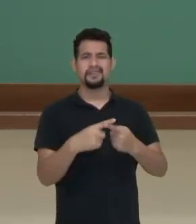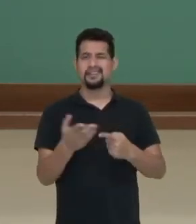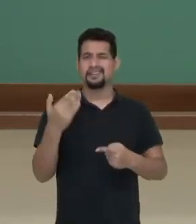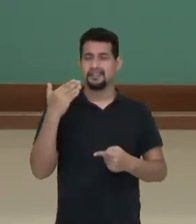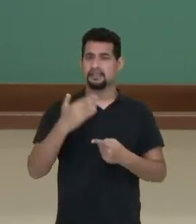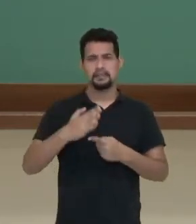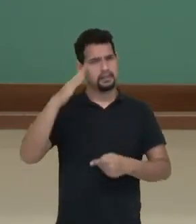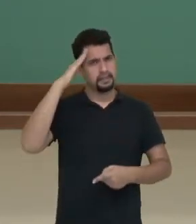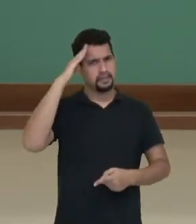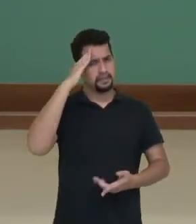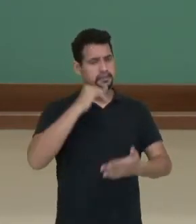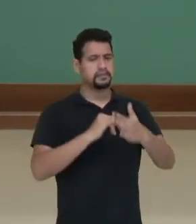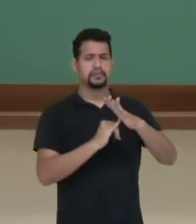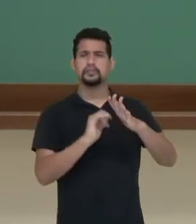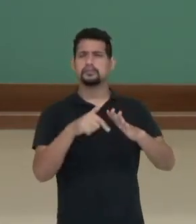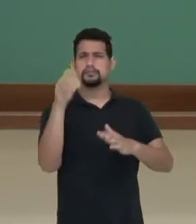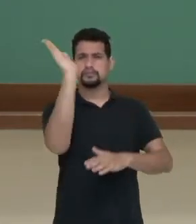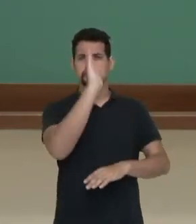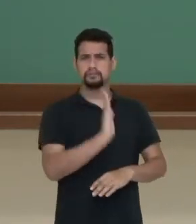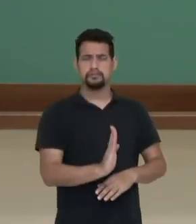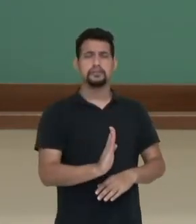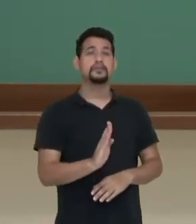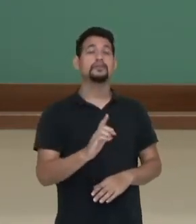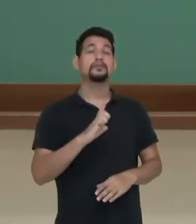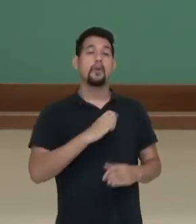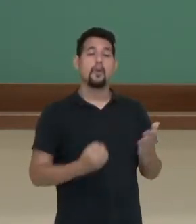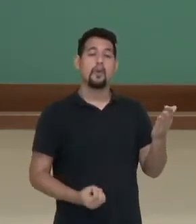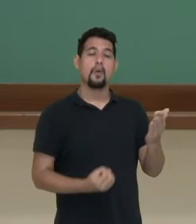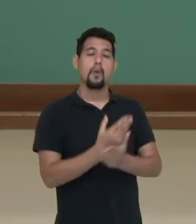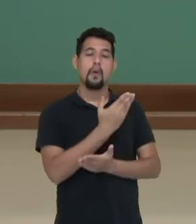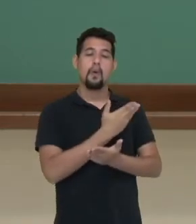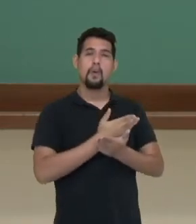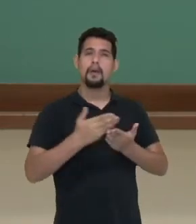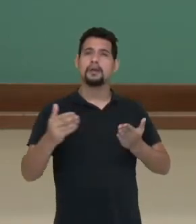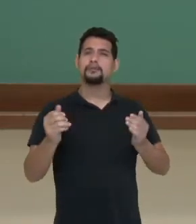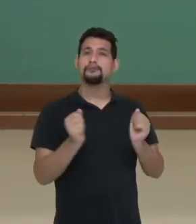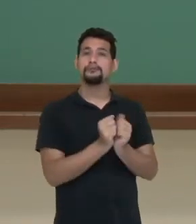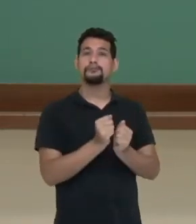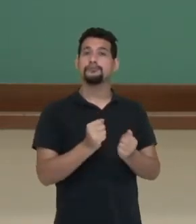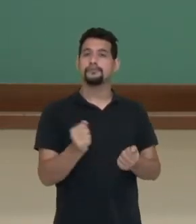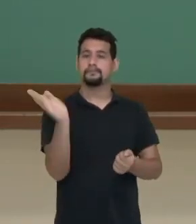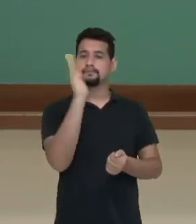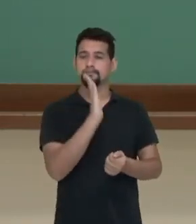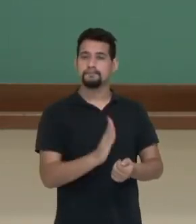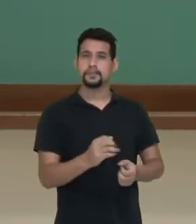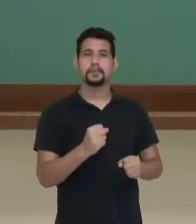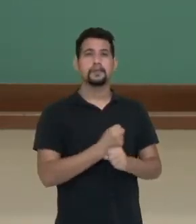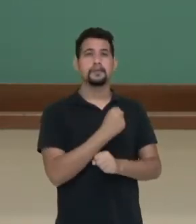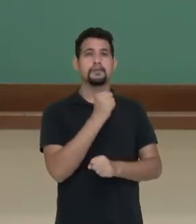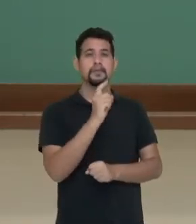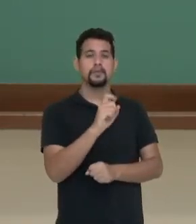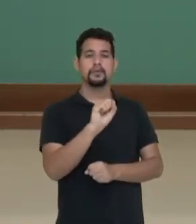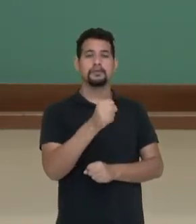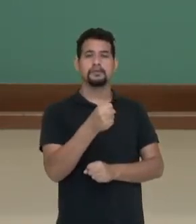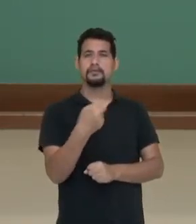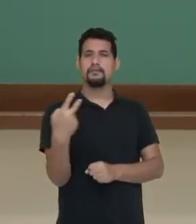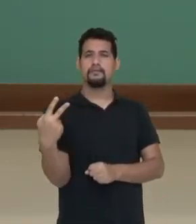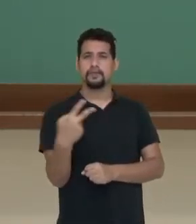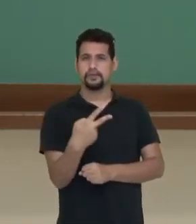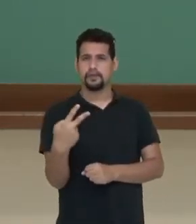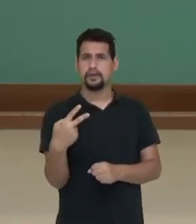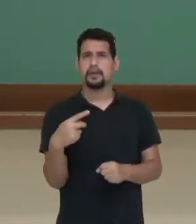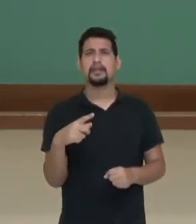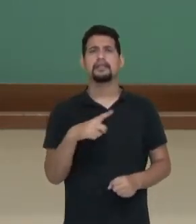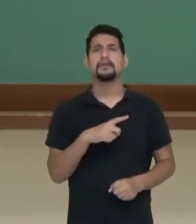como instituição nacional, ele só surge junto com a nação, em 1822. Aqui nós temos